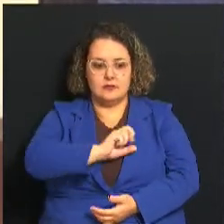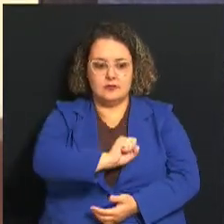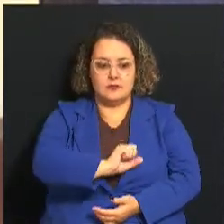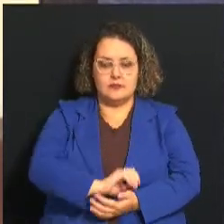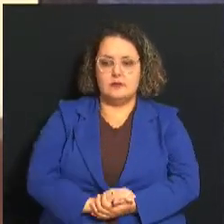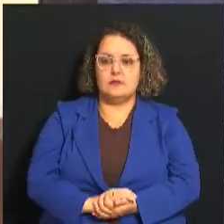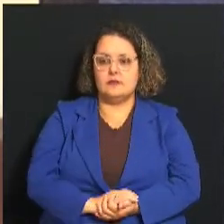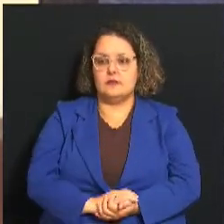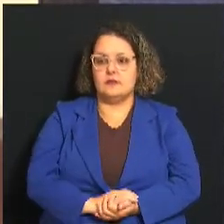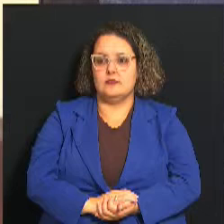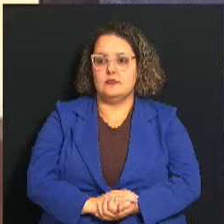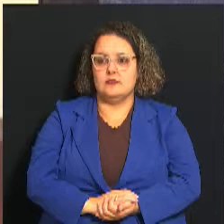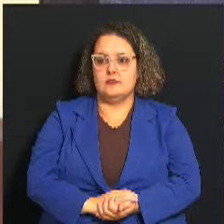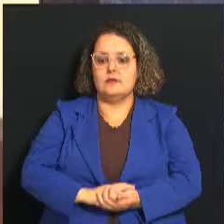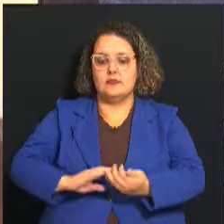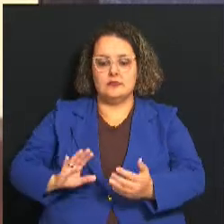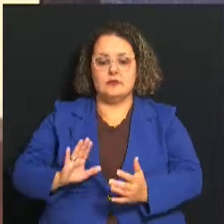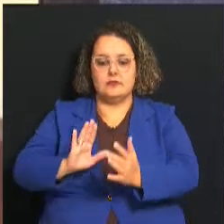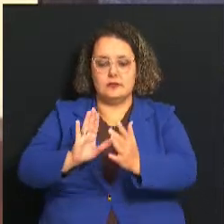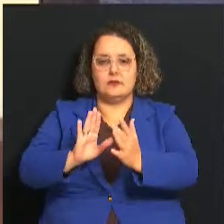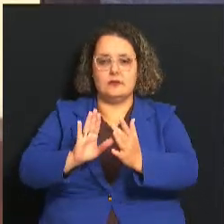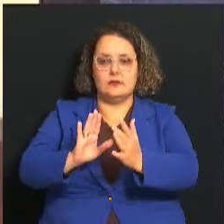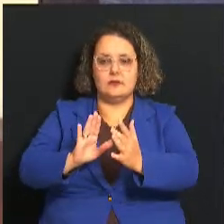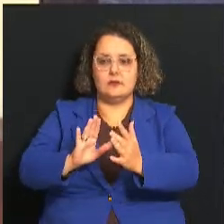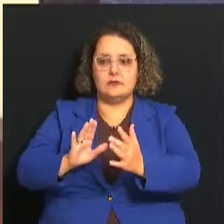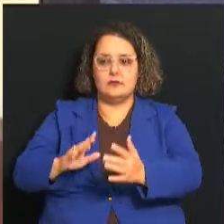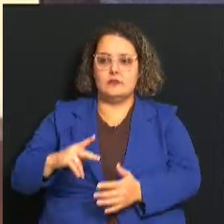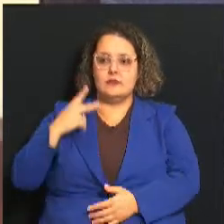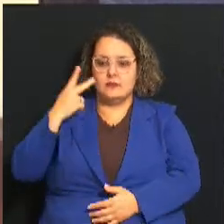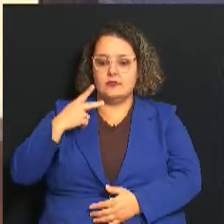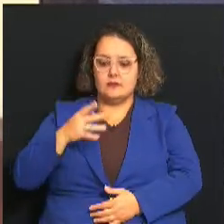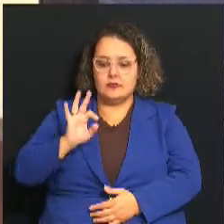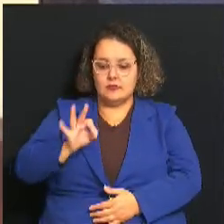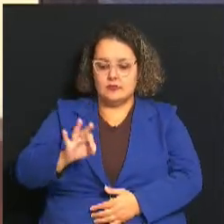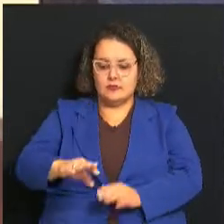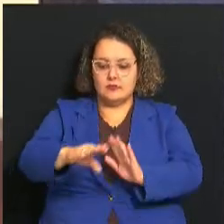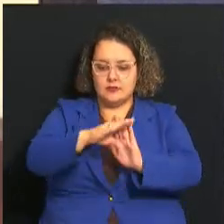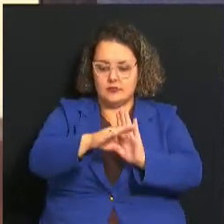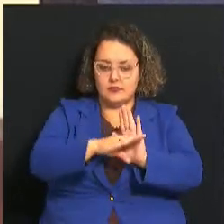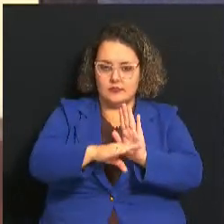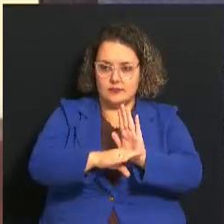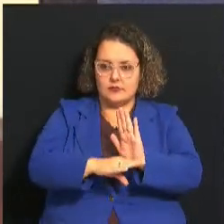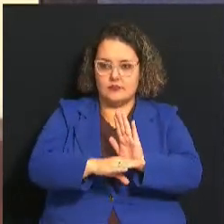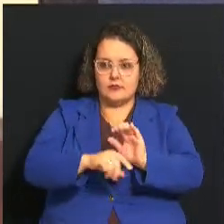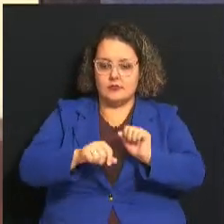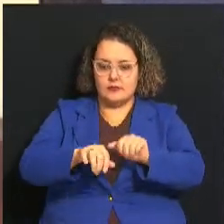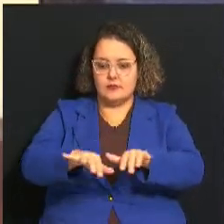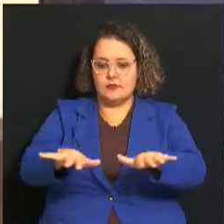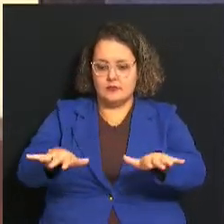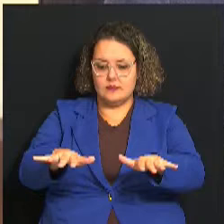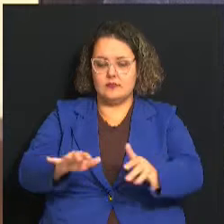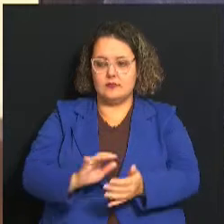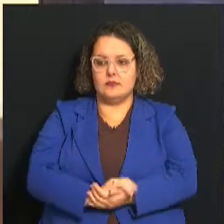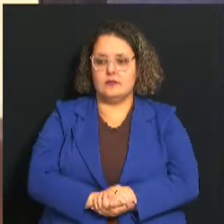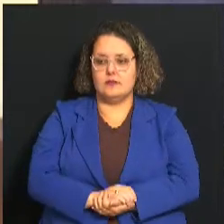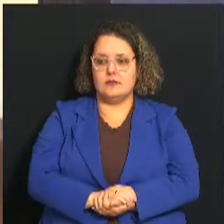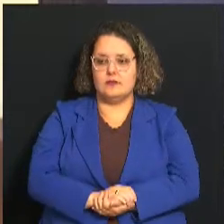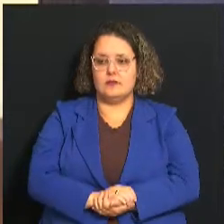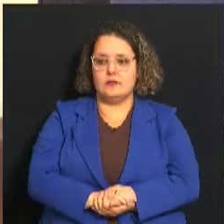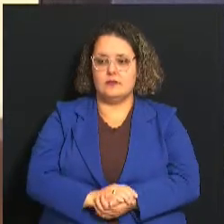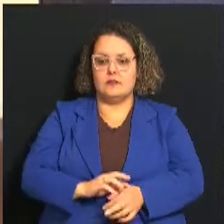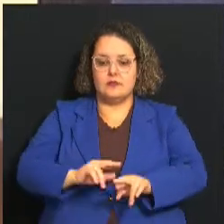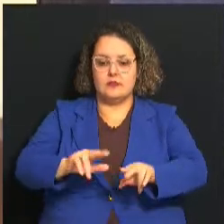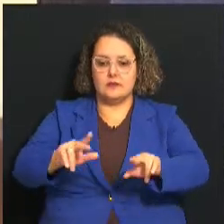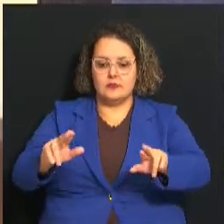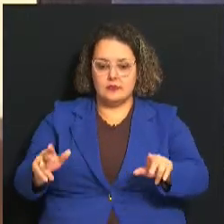pilotando aí a frente parlamentar, acertou em trazer esse tema para um debate mais amplo. O diferencial da frente